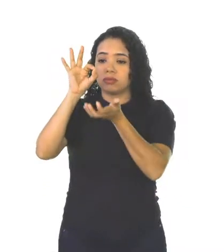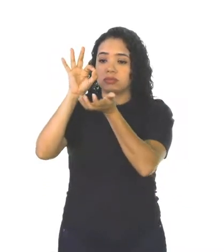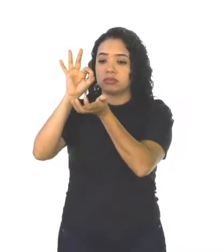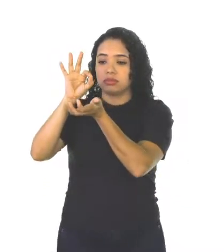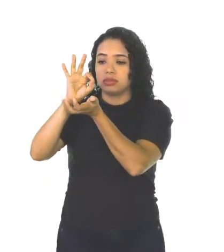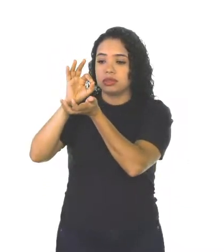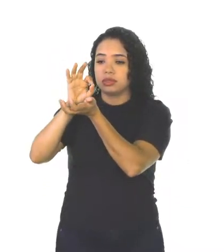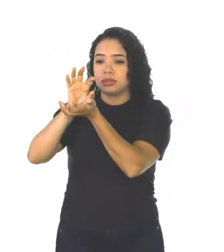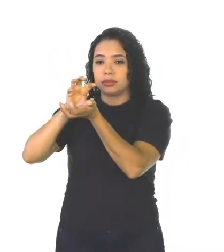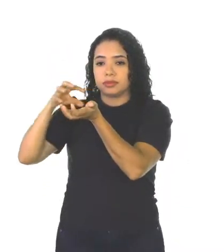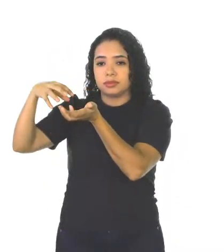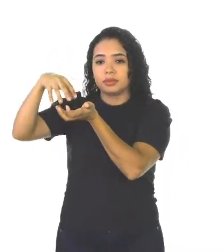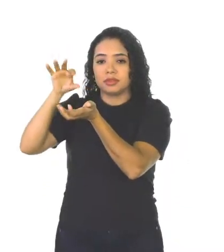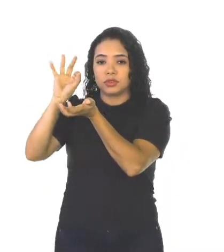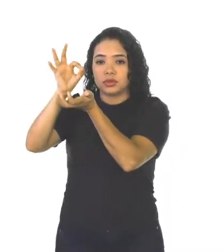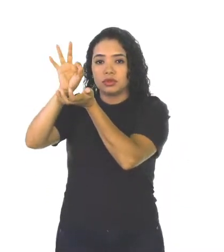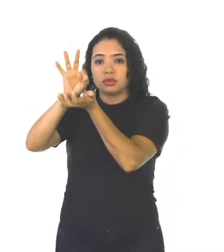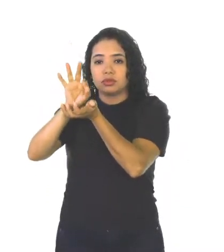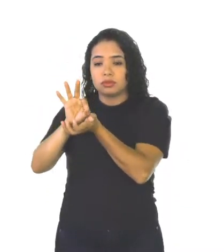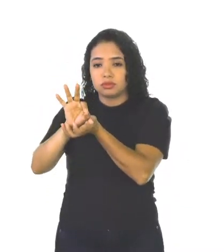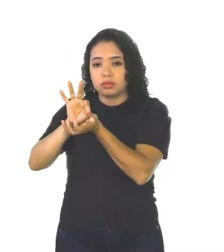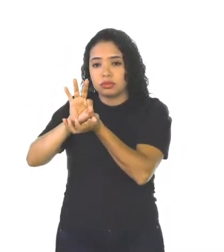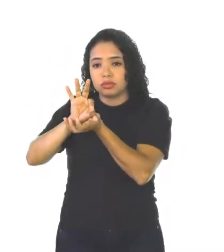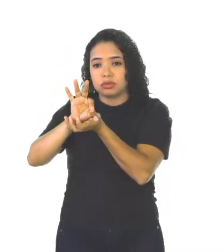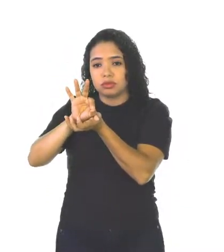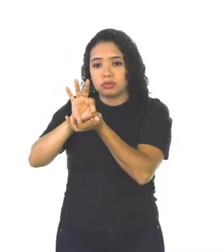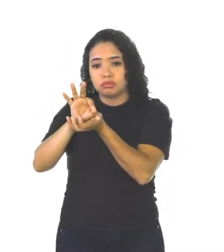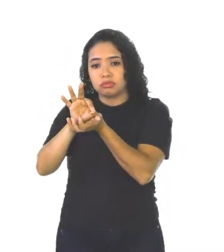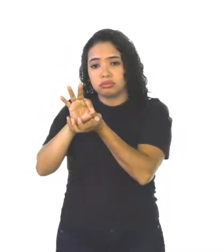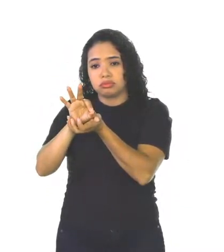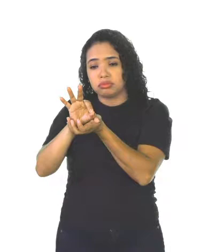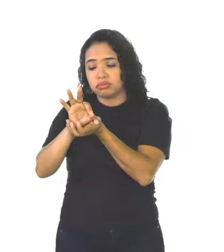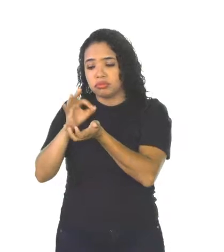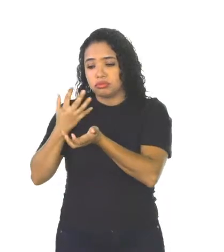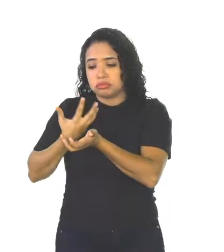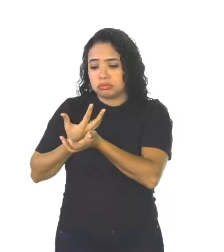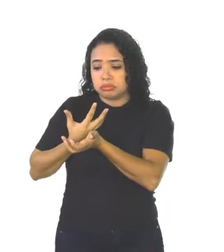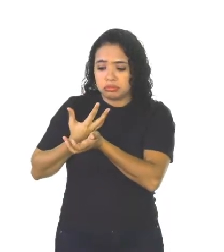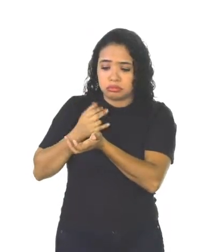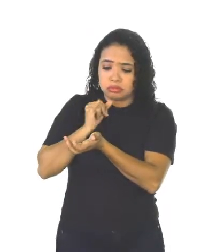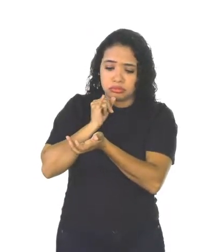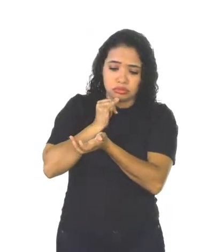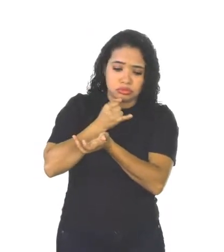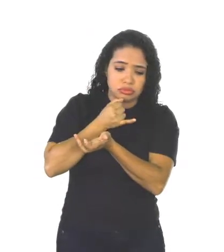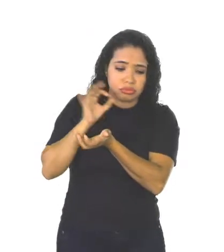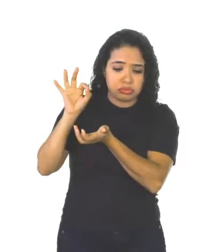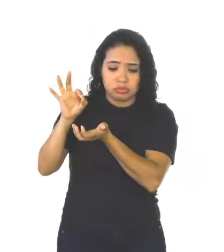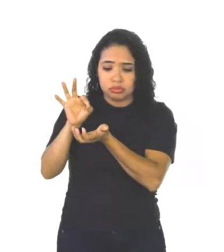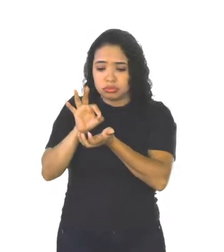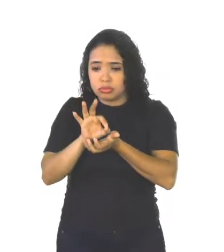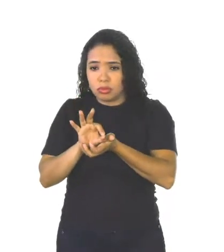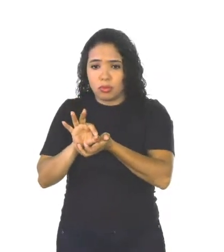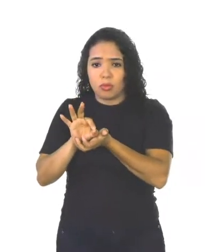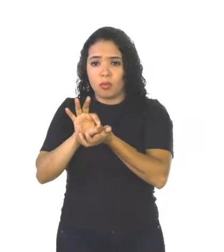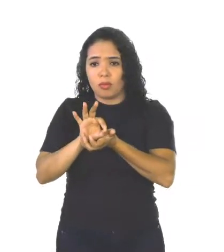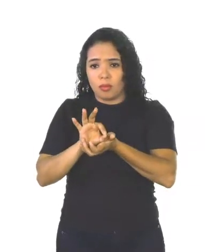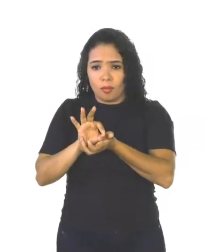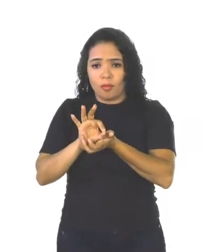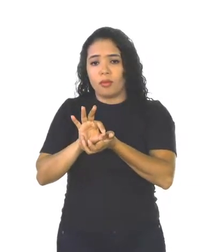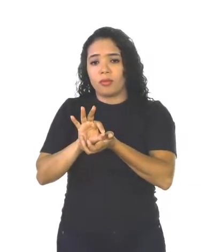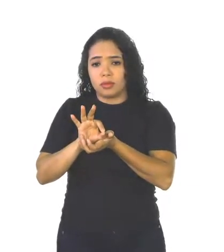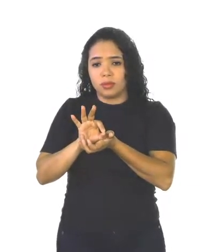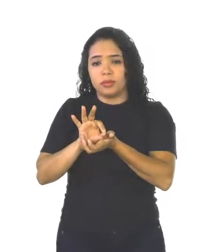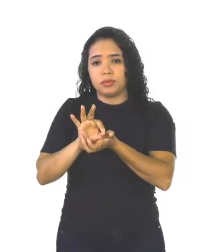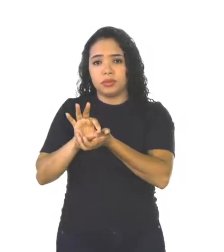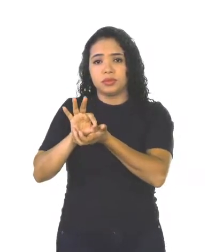a beija-flor, se viu caída, desolada e sem o seu cantinho. Dodô